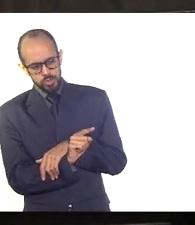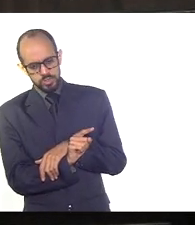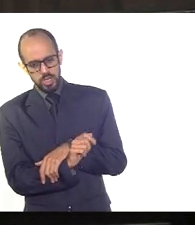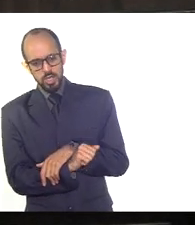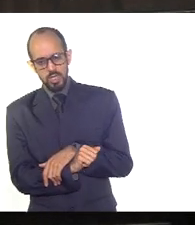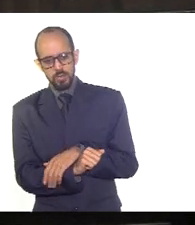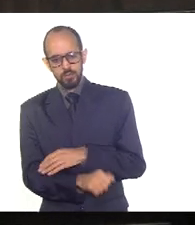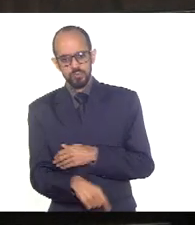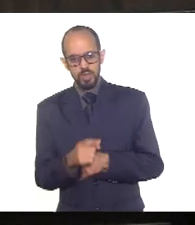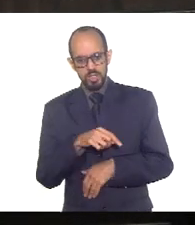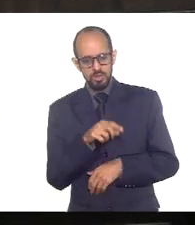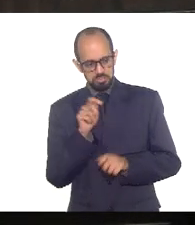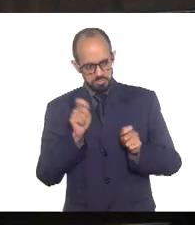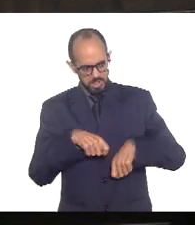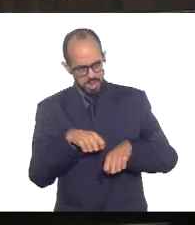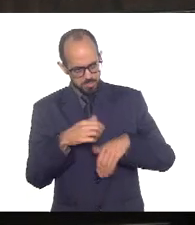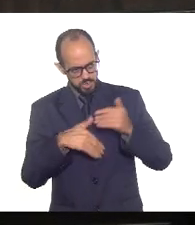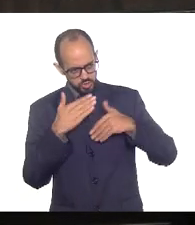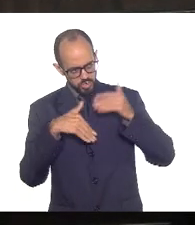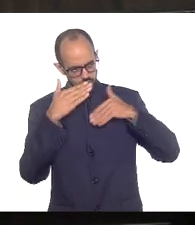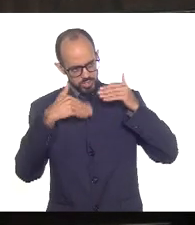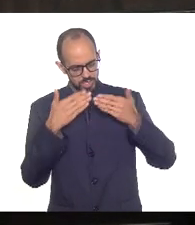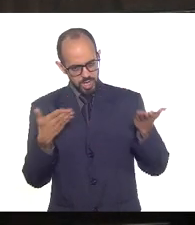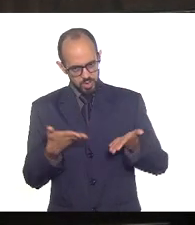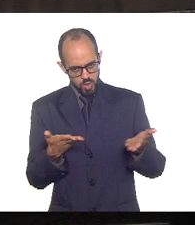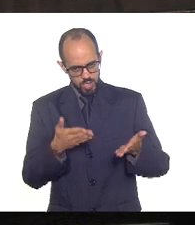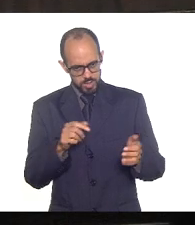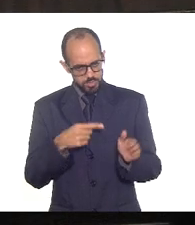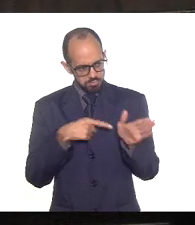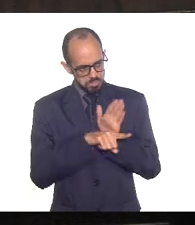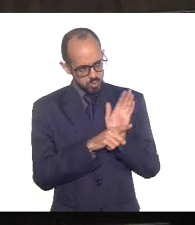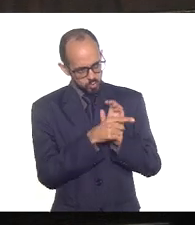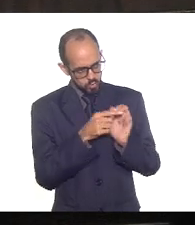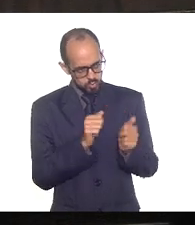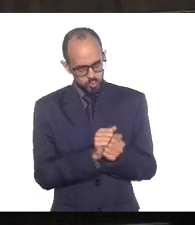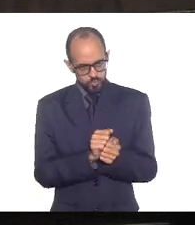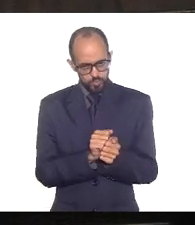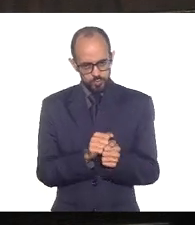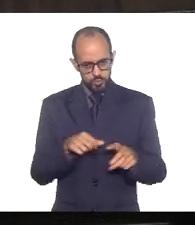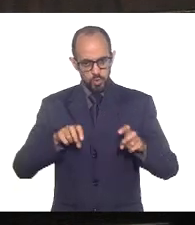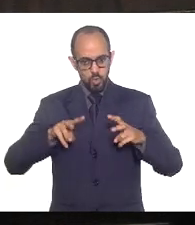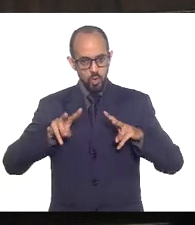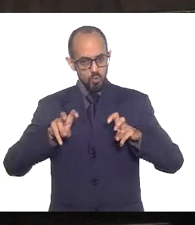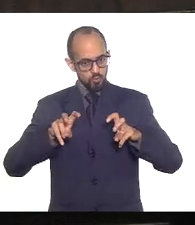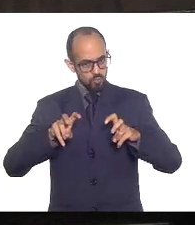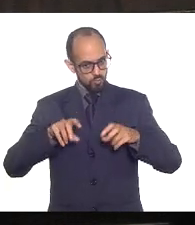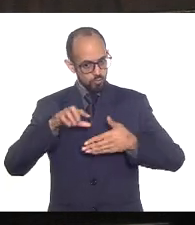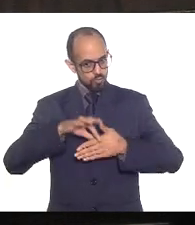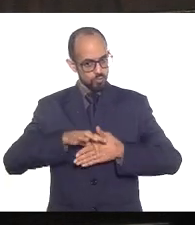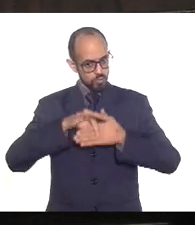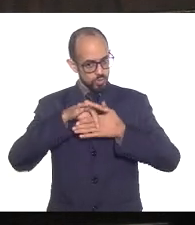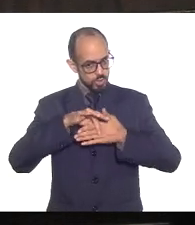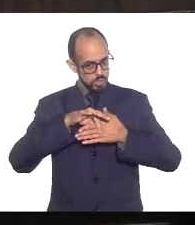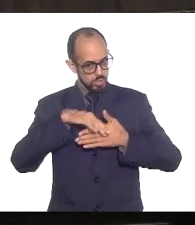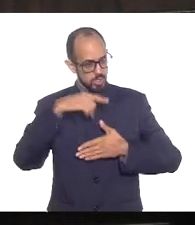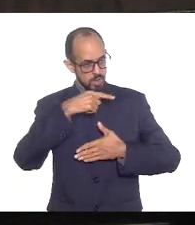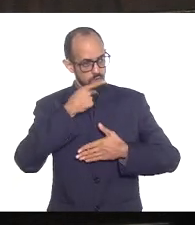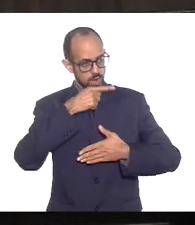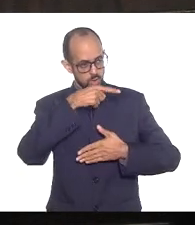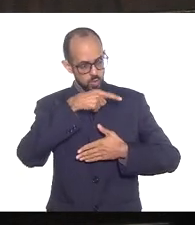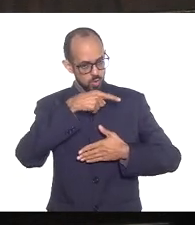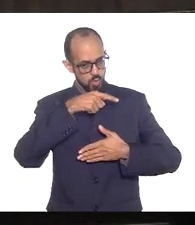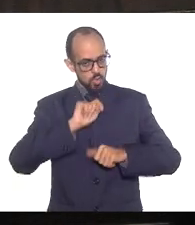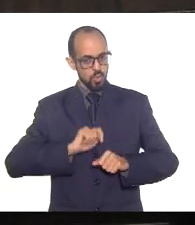vamos conseguir avançar dessa vez segundo o líder do governo aqui dentro está tudo